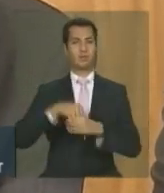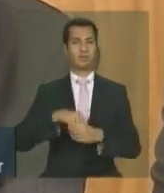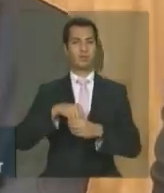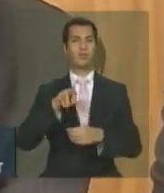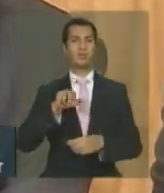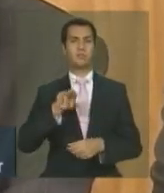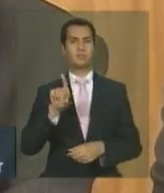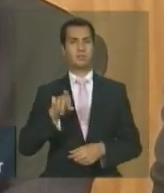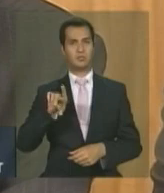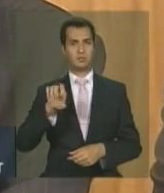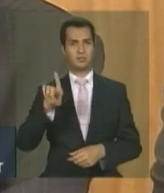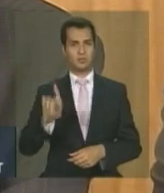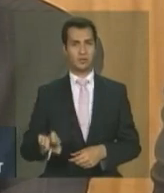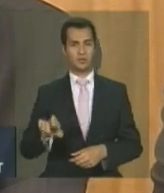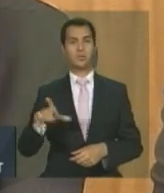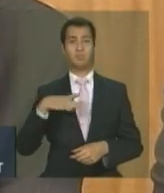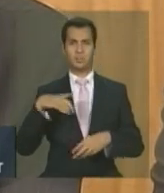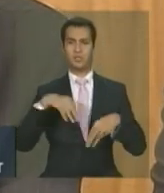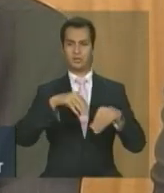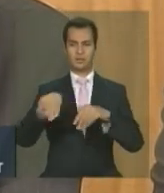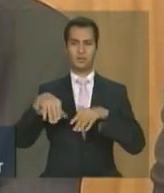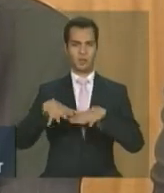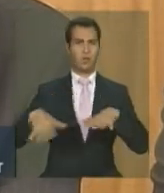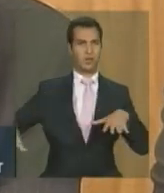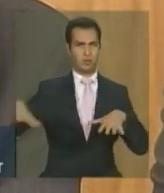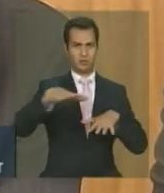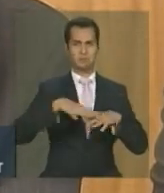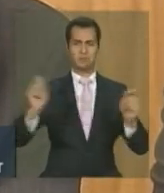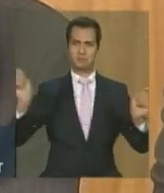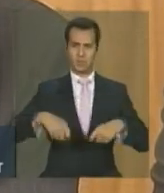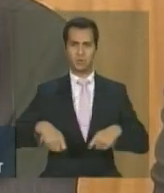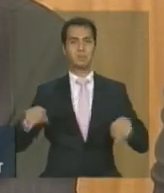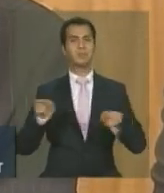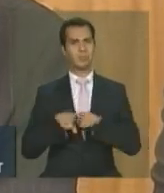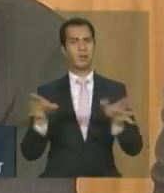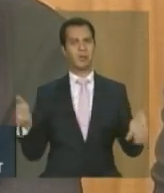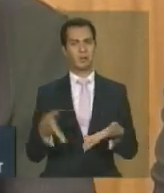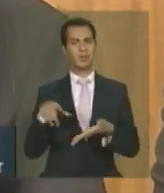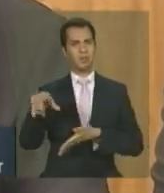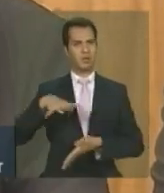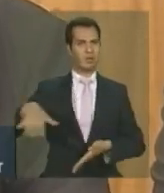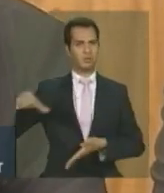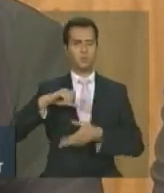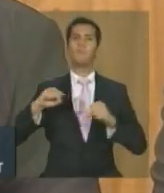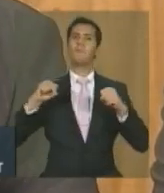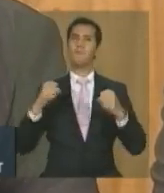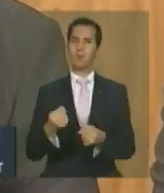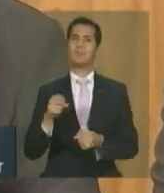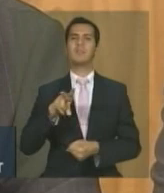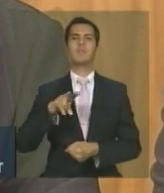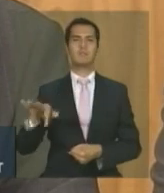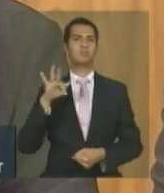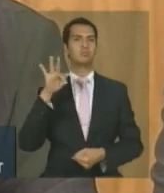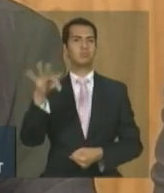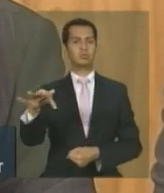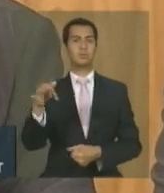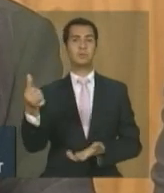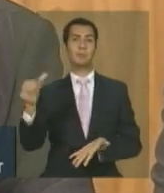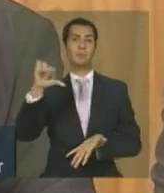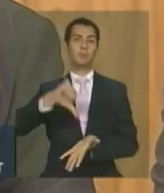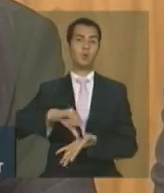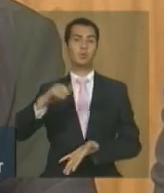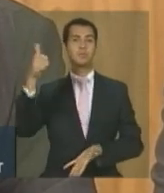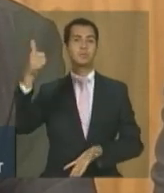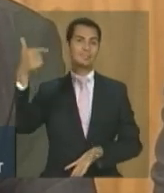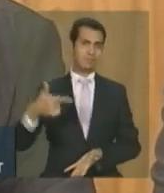e consolida aquela região do estado do Rio de Janeiro como o segundo maior polo automobilístico do